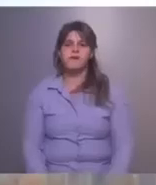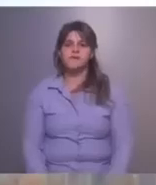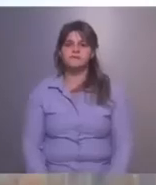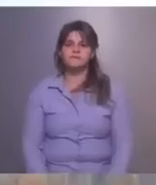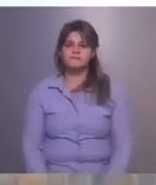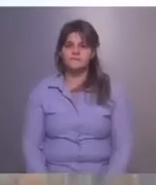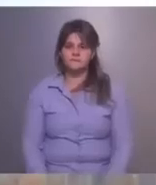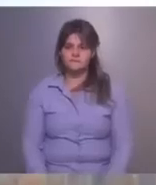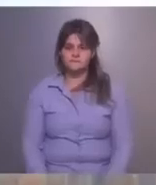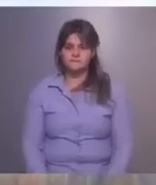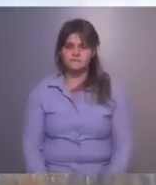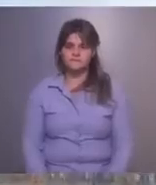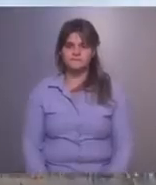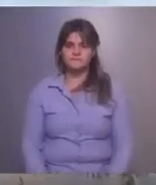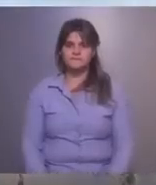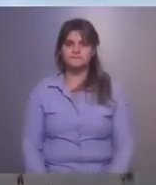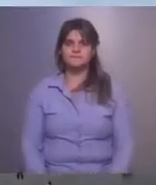felicidade?